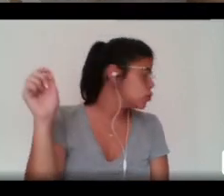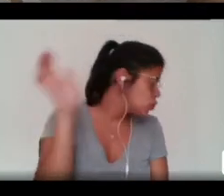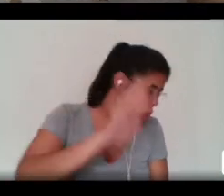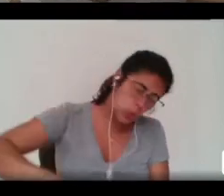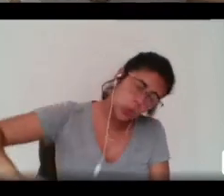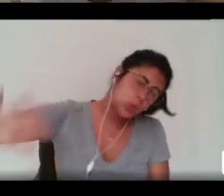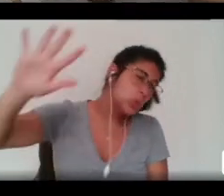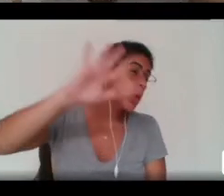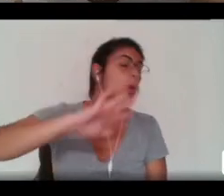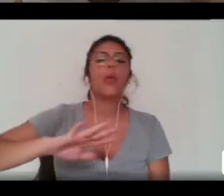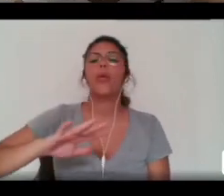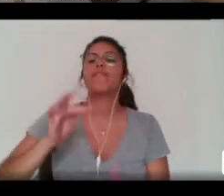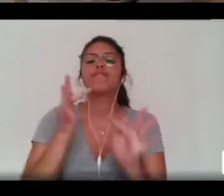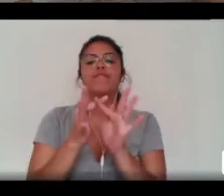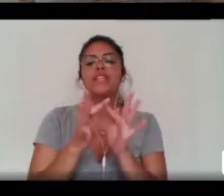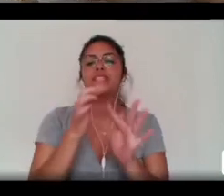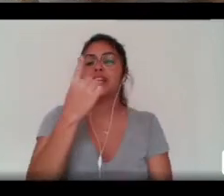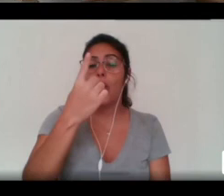Isso, olha lá, Ana.